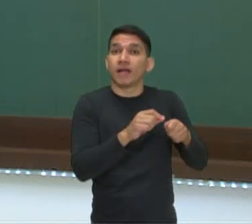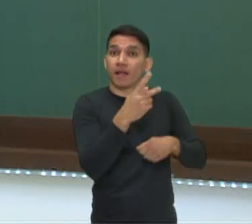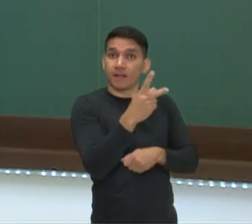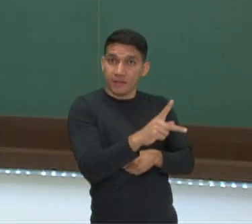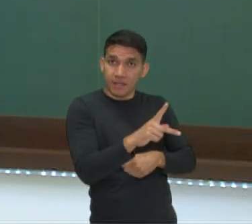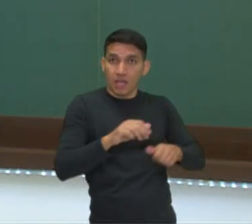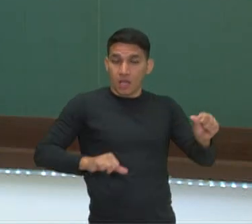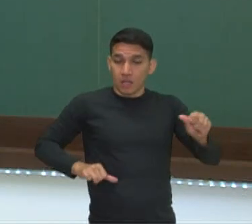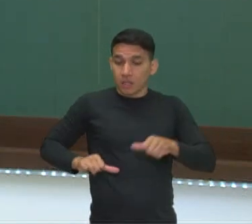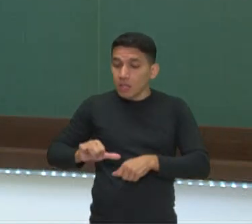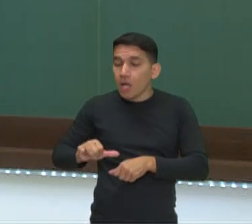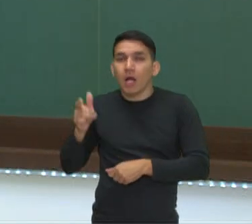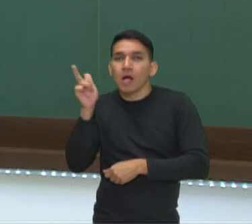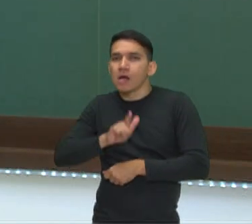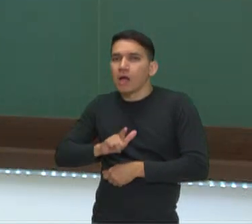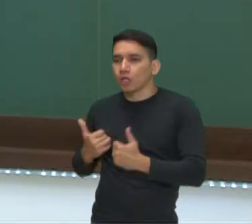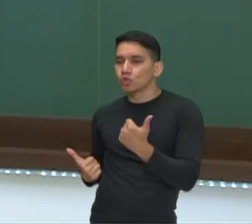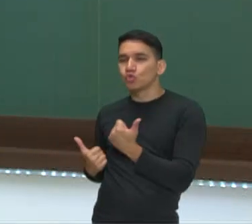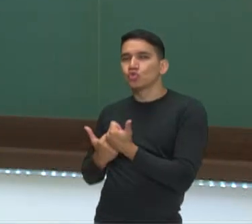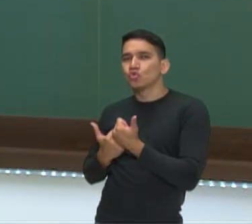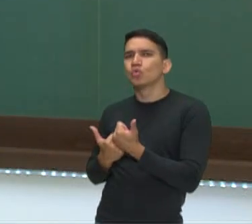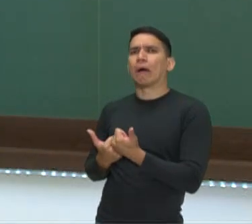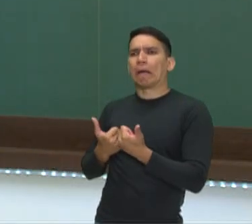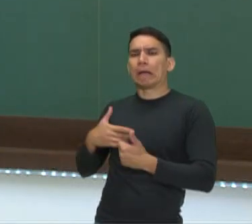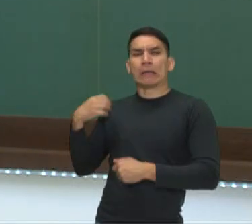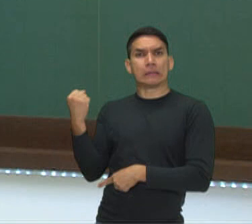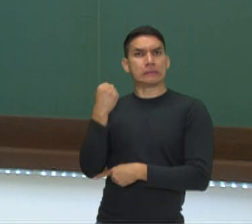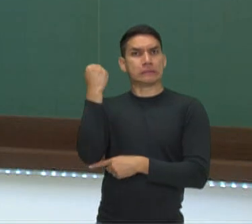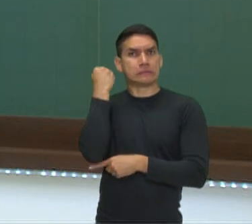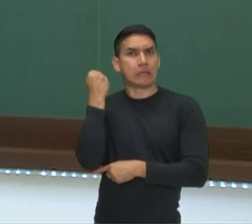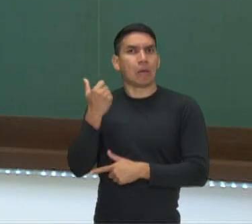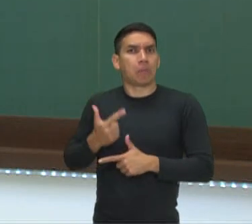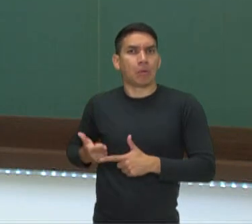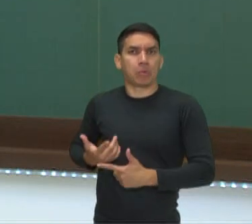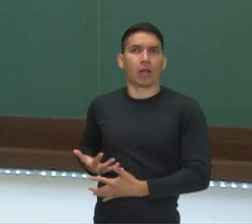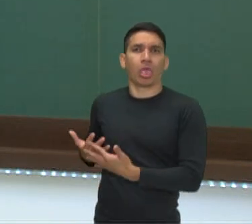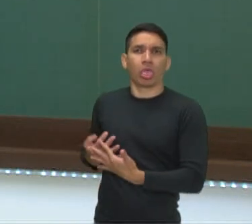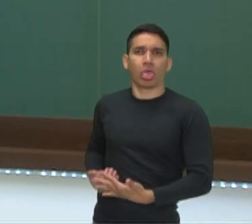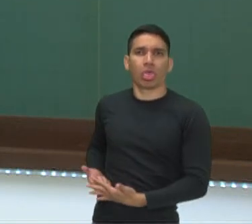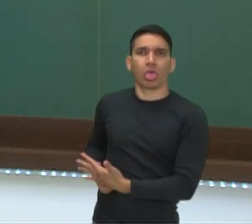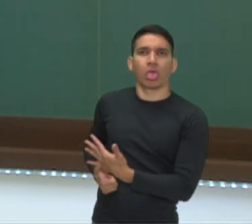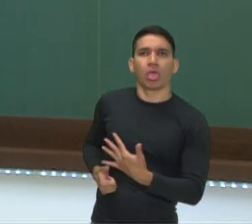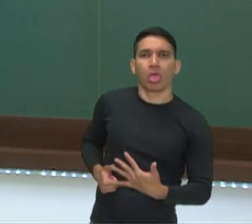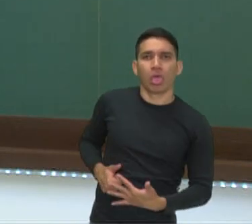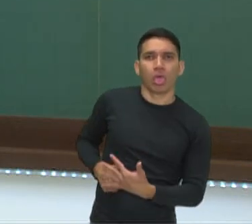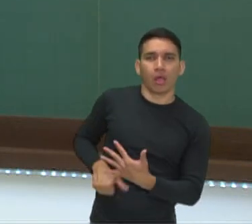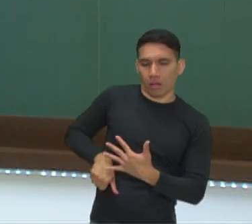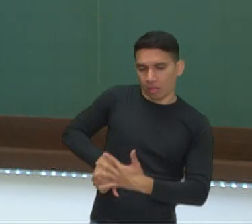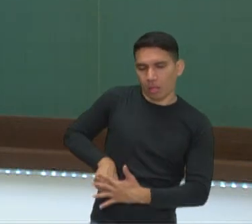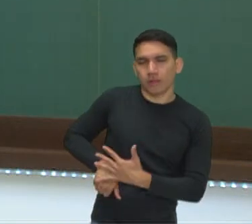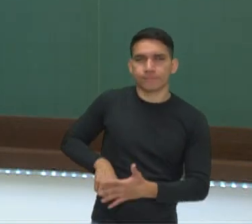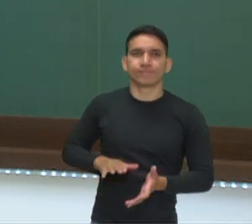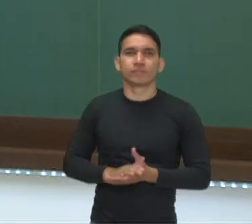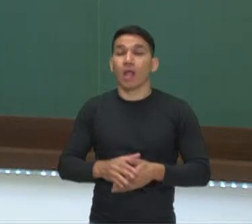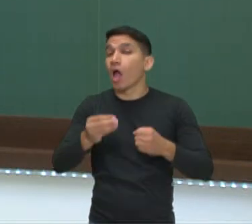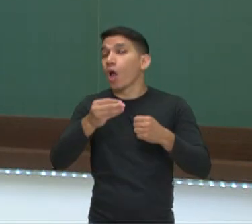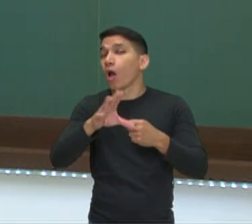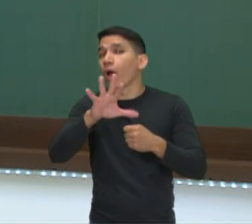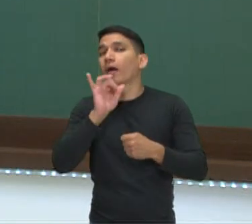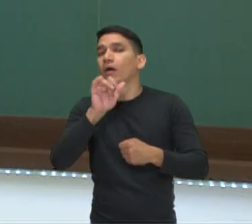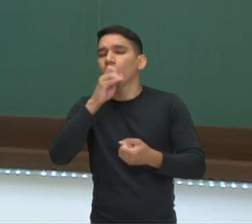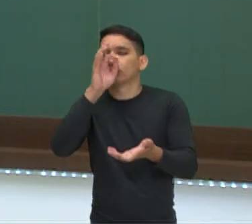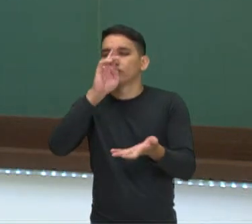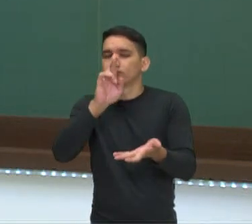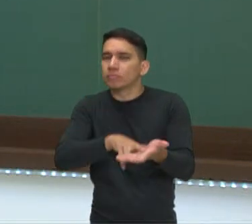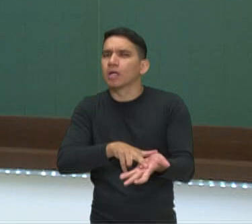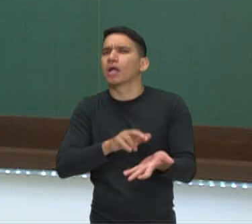doenças renais mais graves. Comente então aí no seu material, com as suas palavras, com o seu conhecimento,